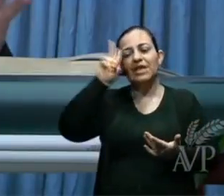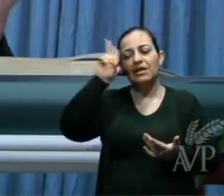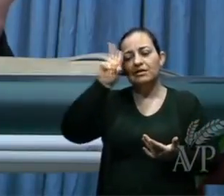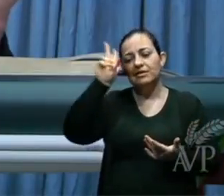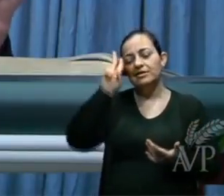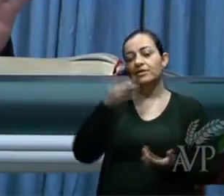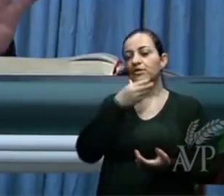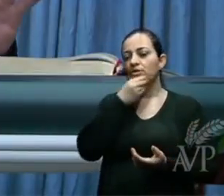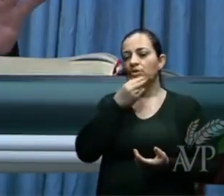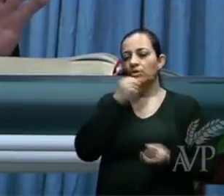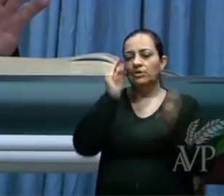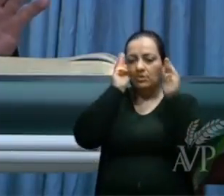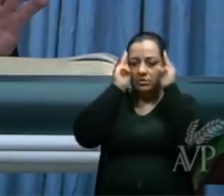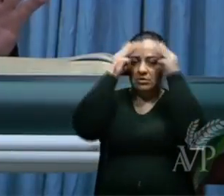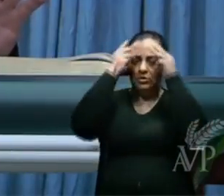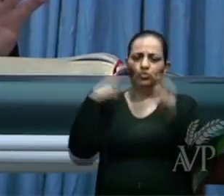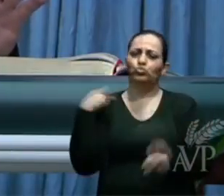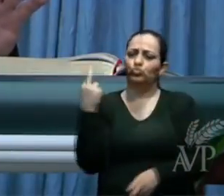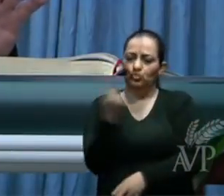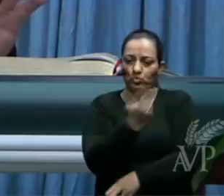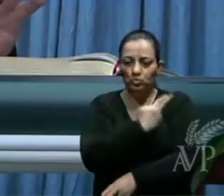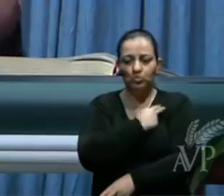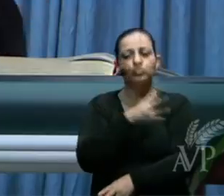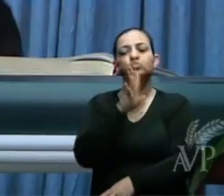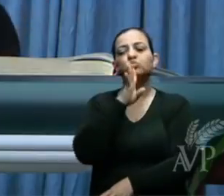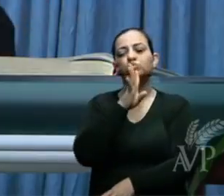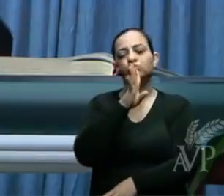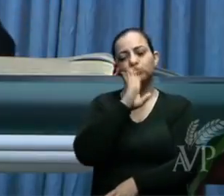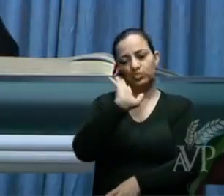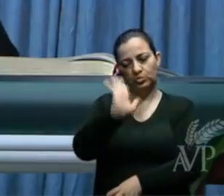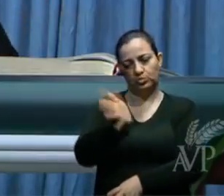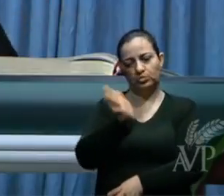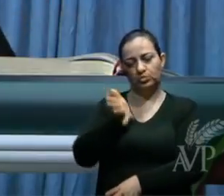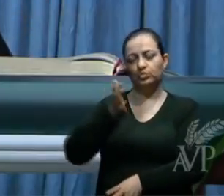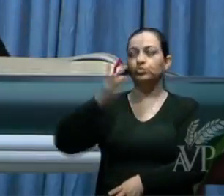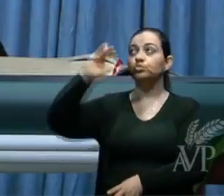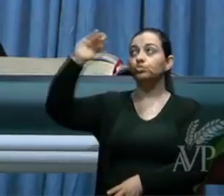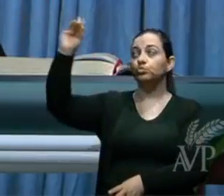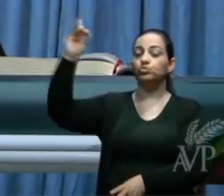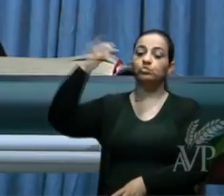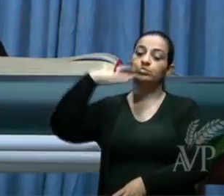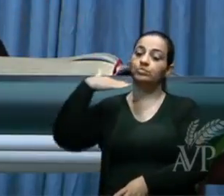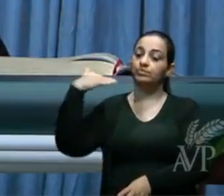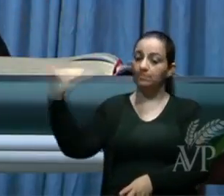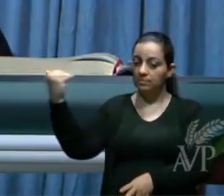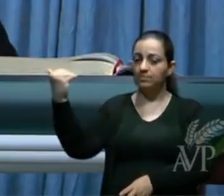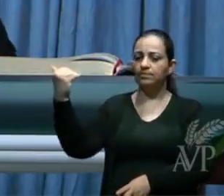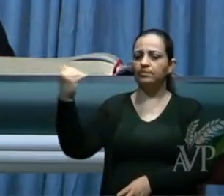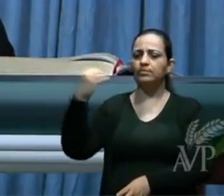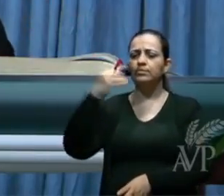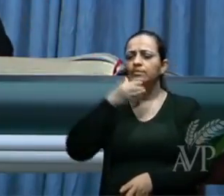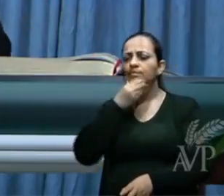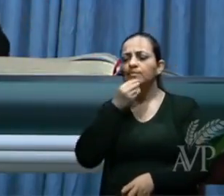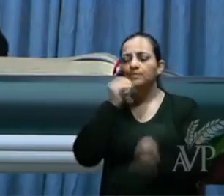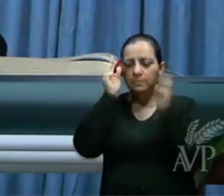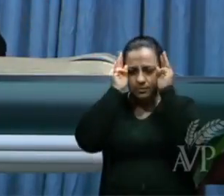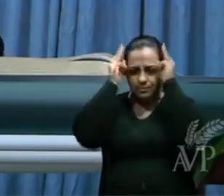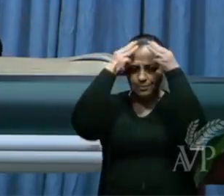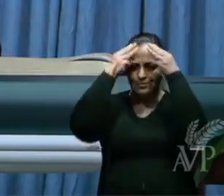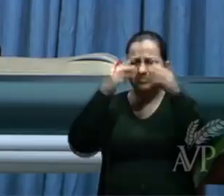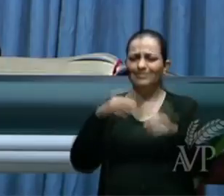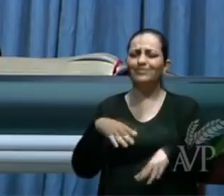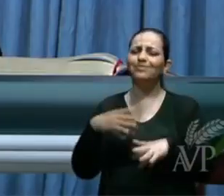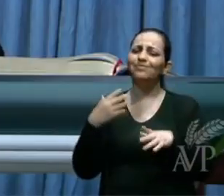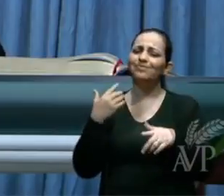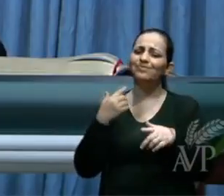conhecemos a história dela quando deus o chamou ele apresentou suas fraquezas